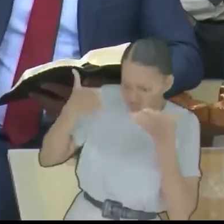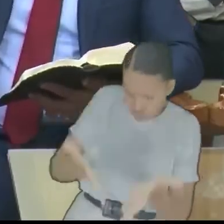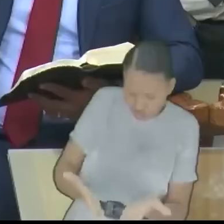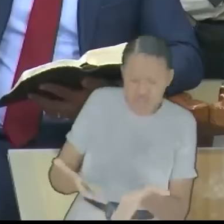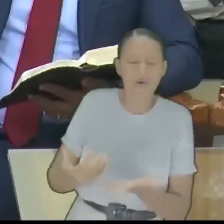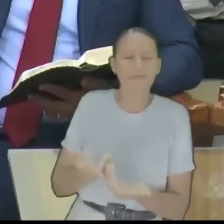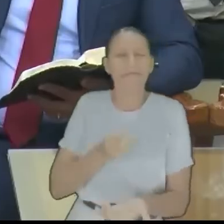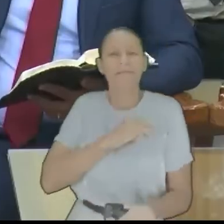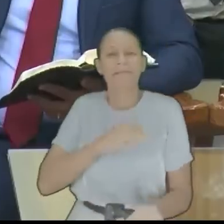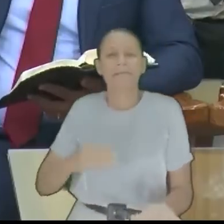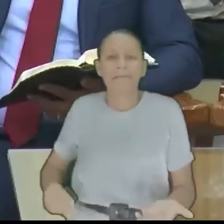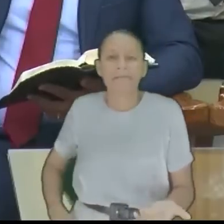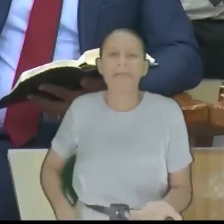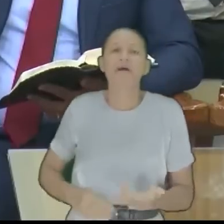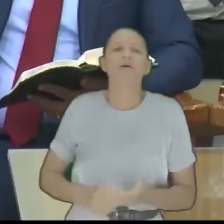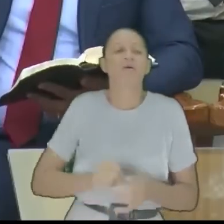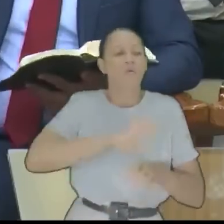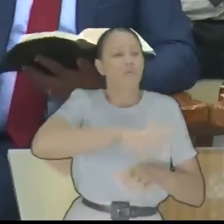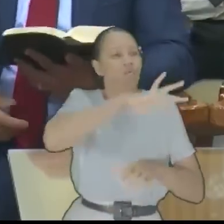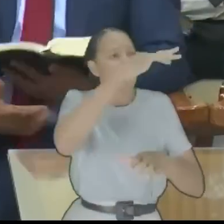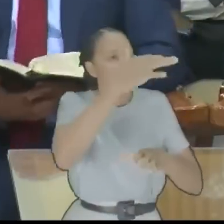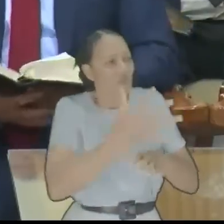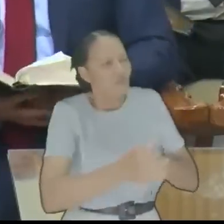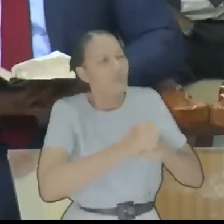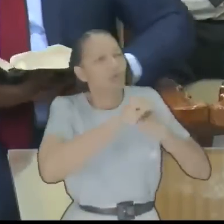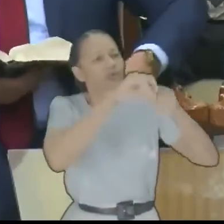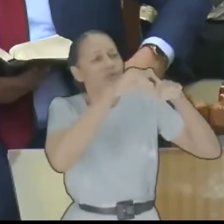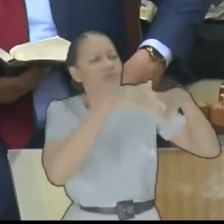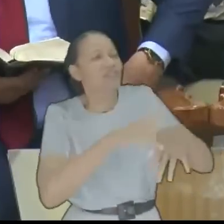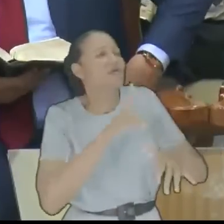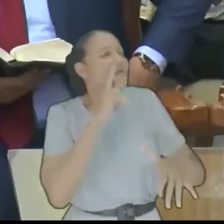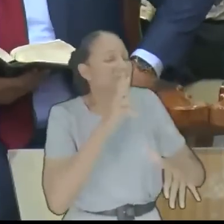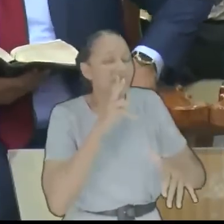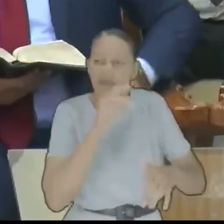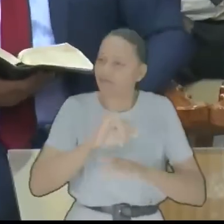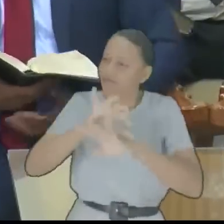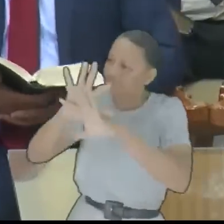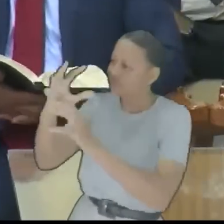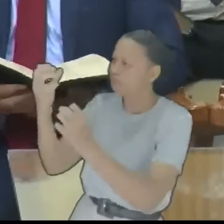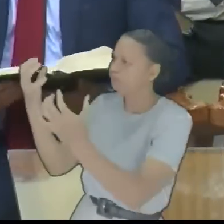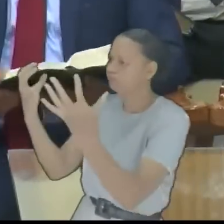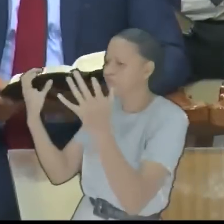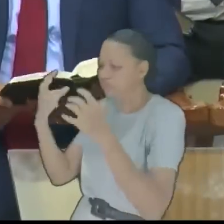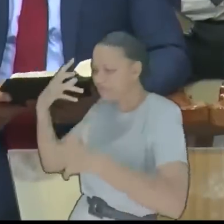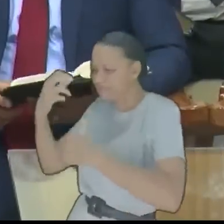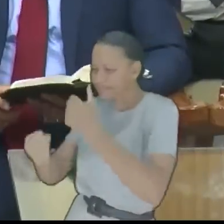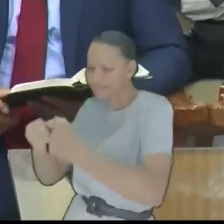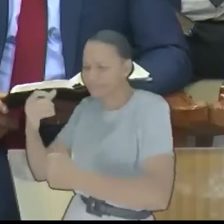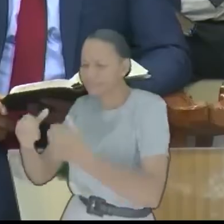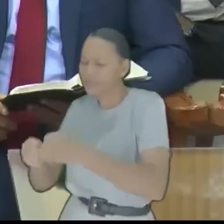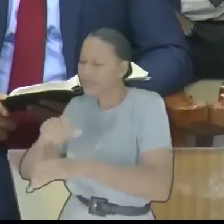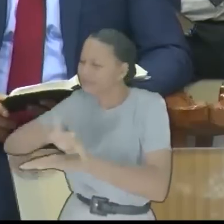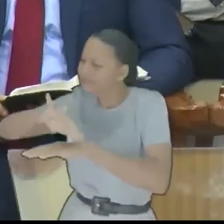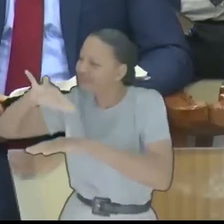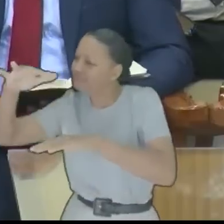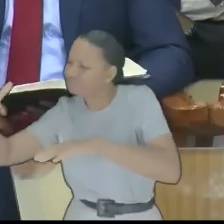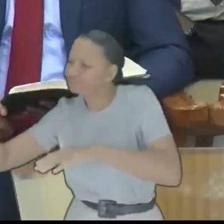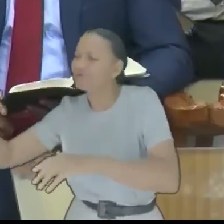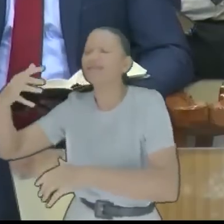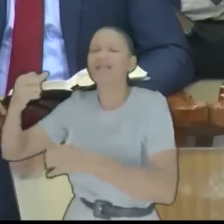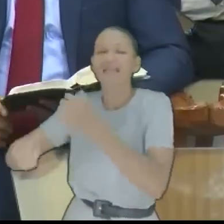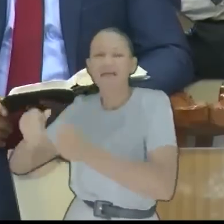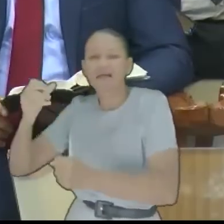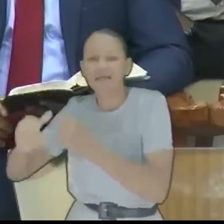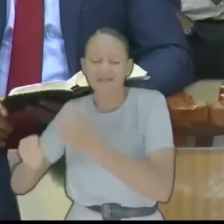os montes destilariam mosto, os outeiros destilariam leite, a terra seca